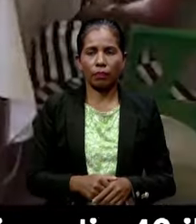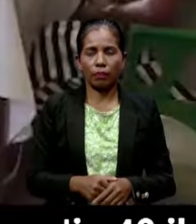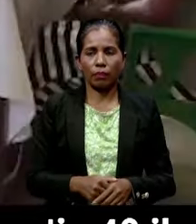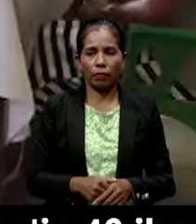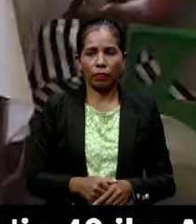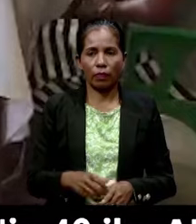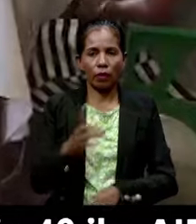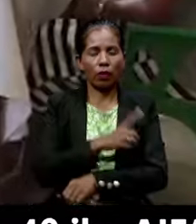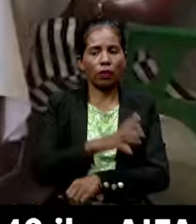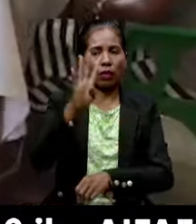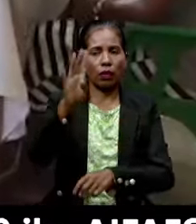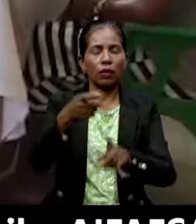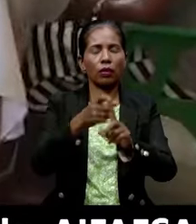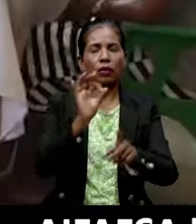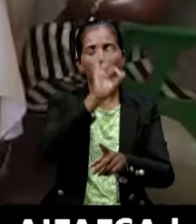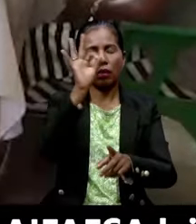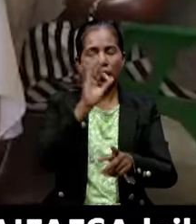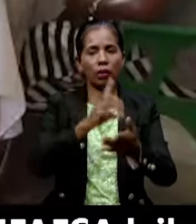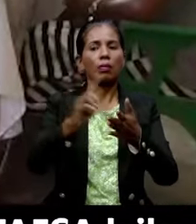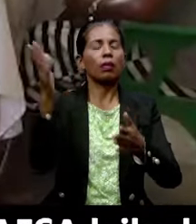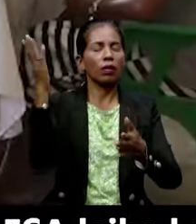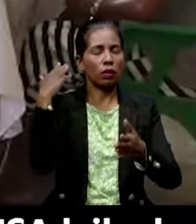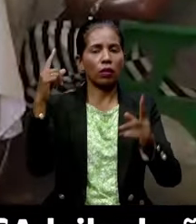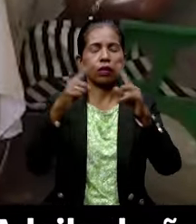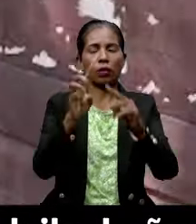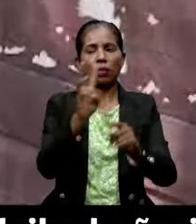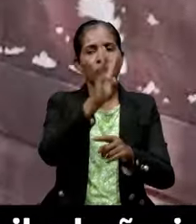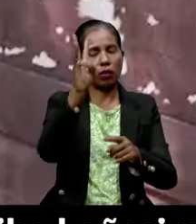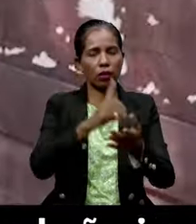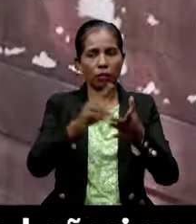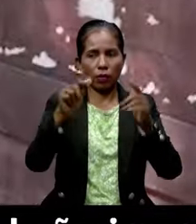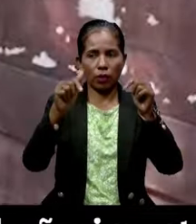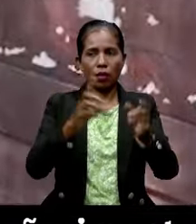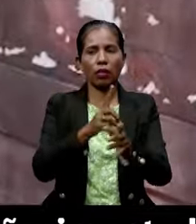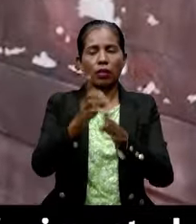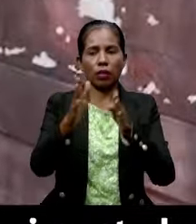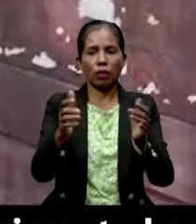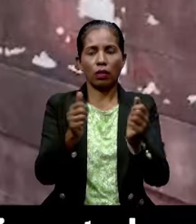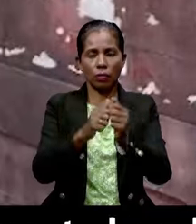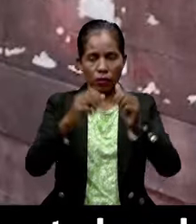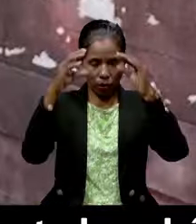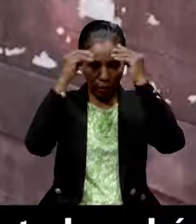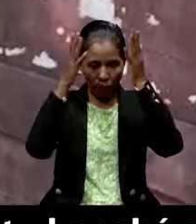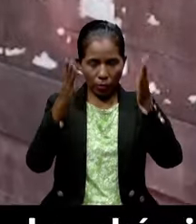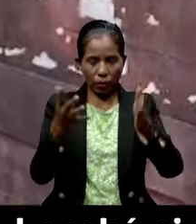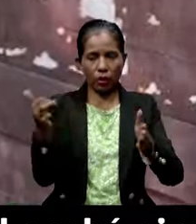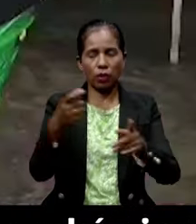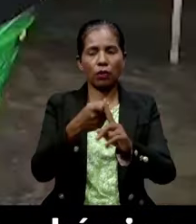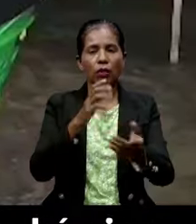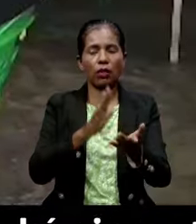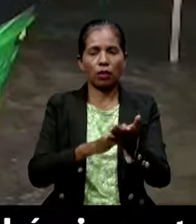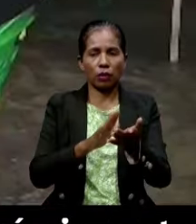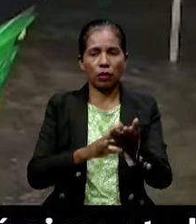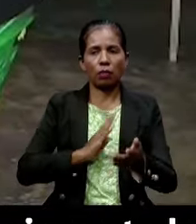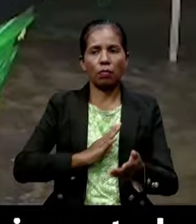Durante lorong hatona hausi sexta-feira semana kotuk to quarta-feira semana ne, diretor hamutu ko Profesor Sira Husi Escola Básica Tirlolo